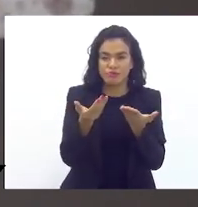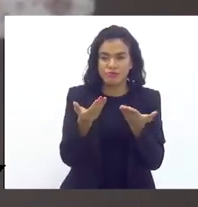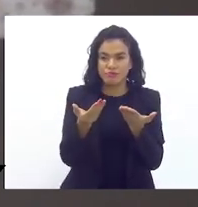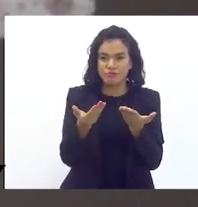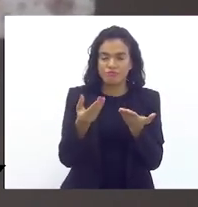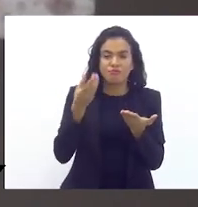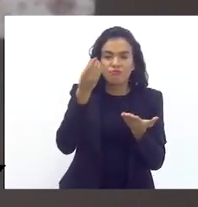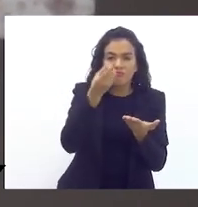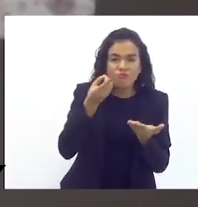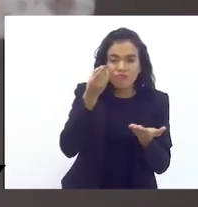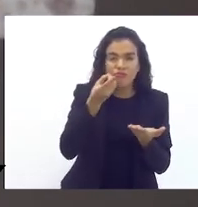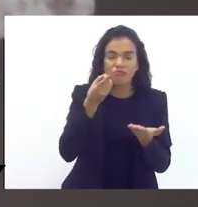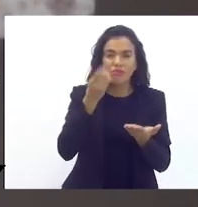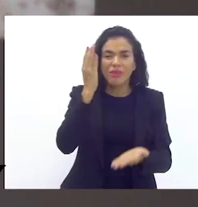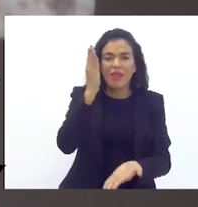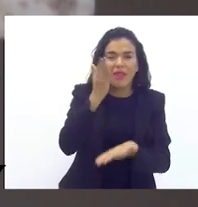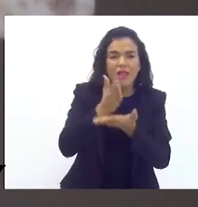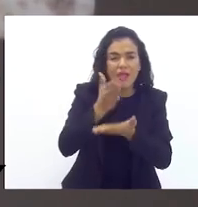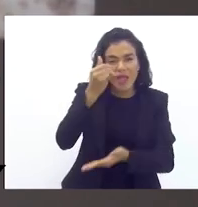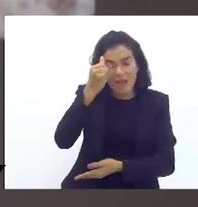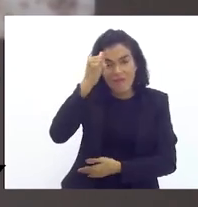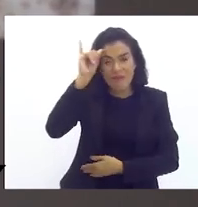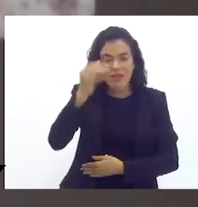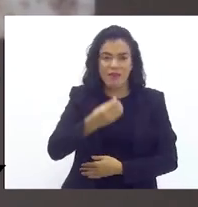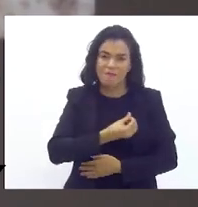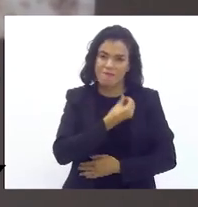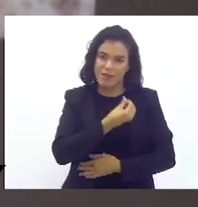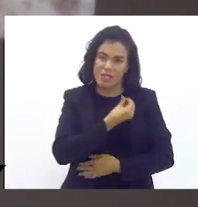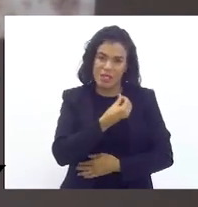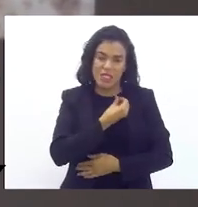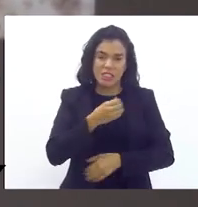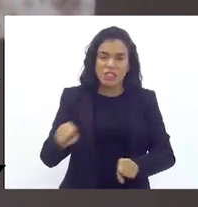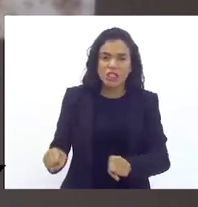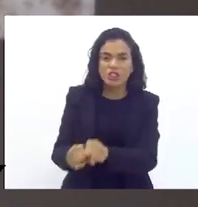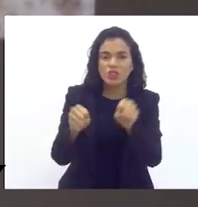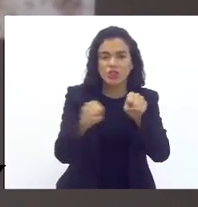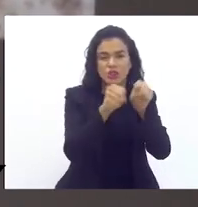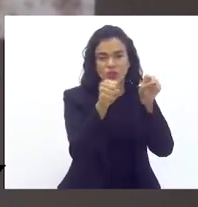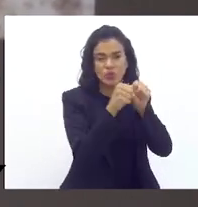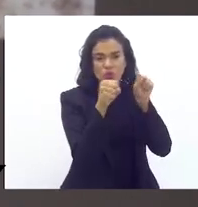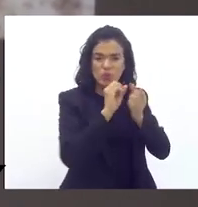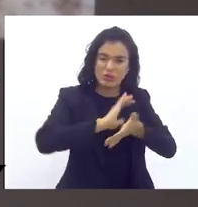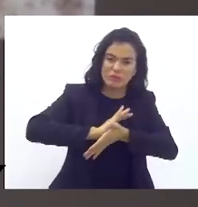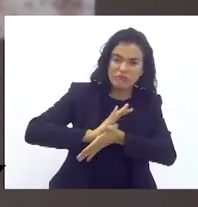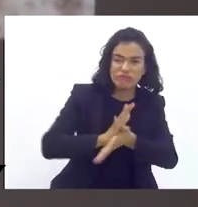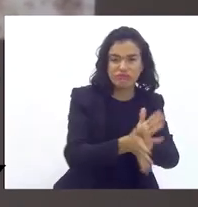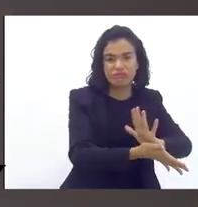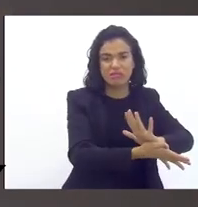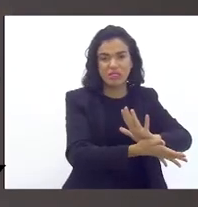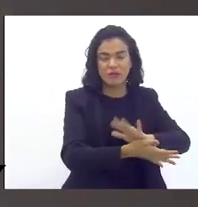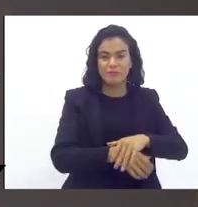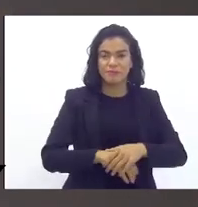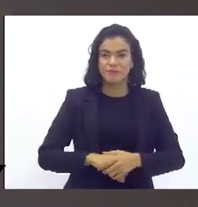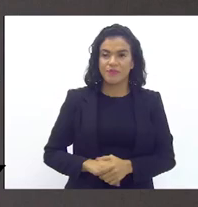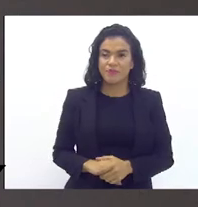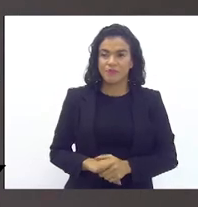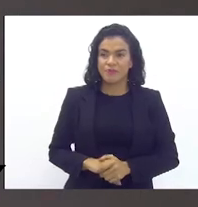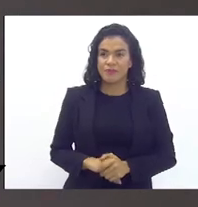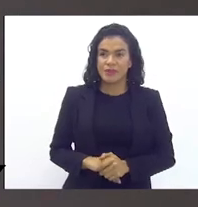e evitem assim que vidas sejam destruídas muito obrigado